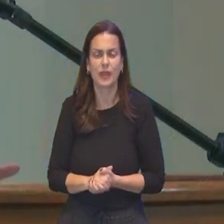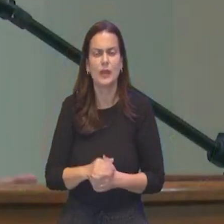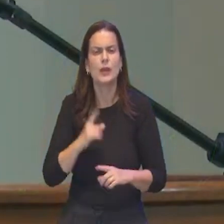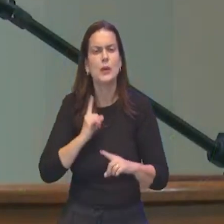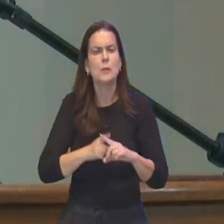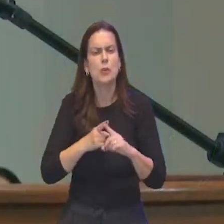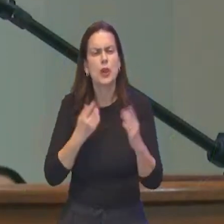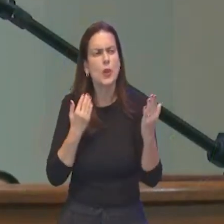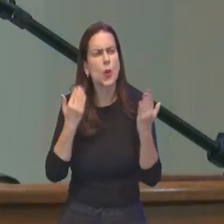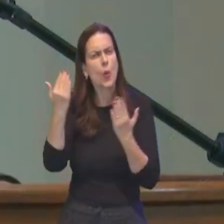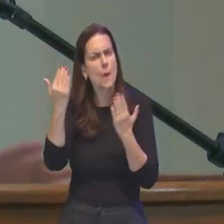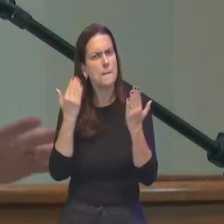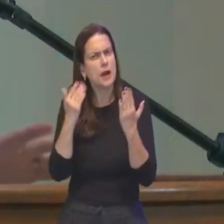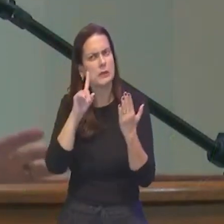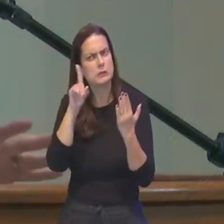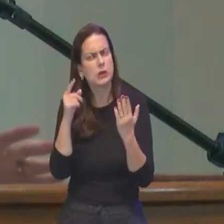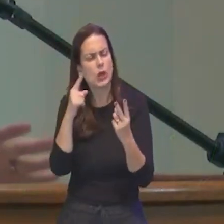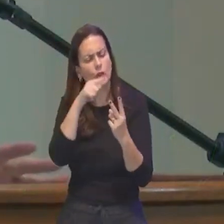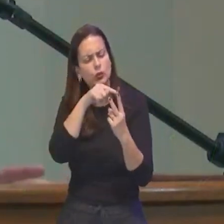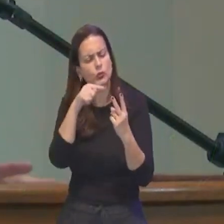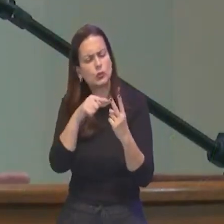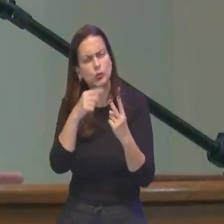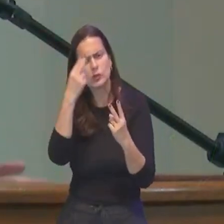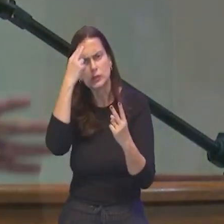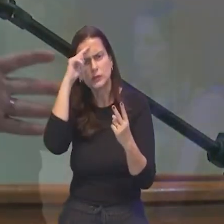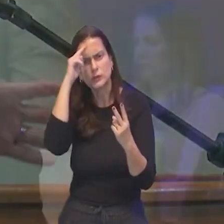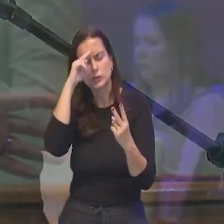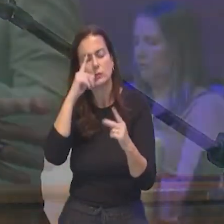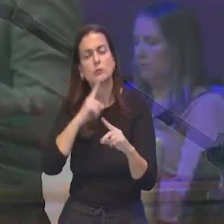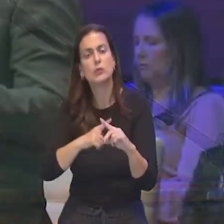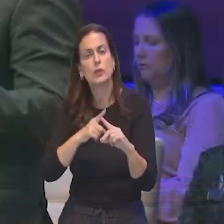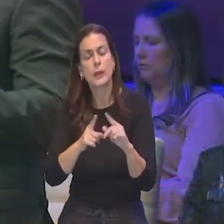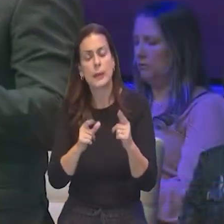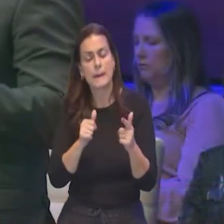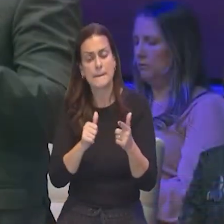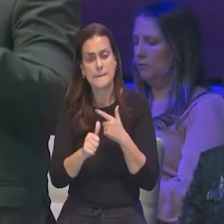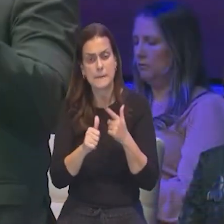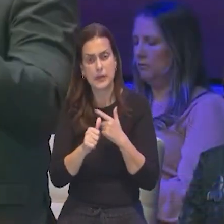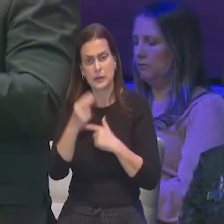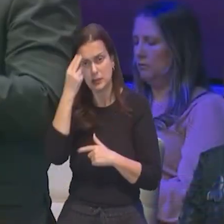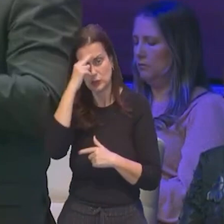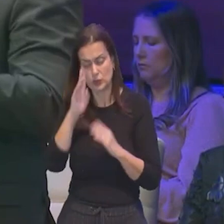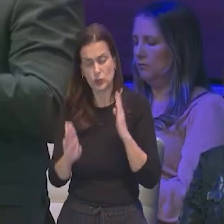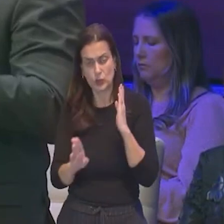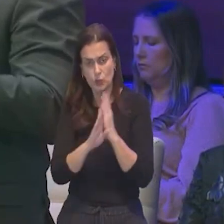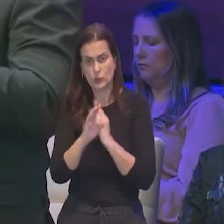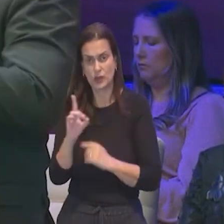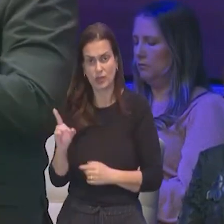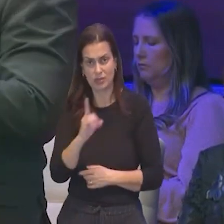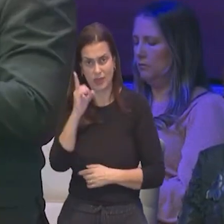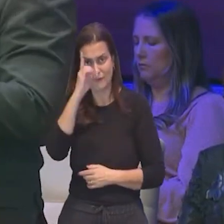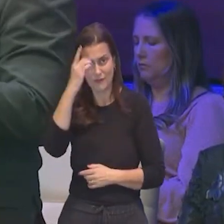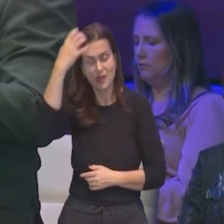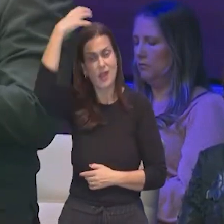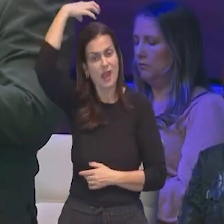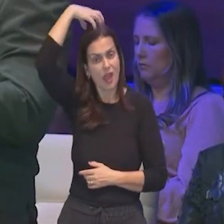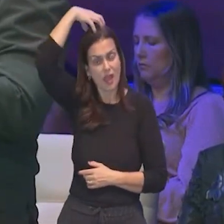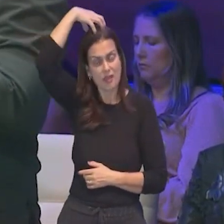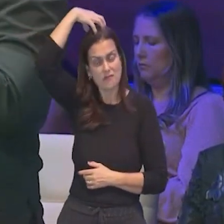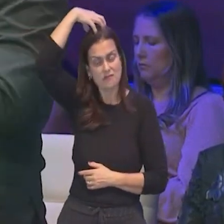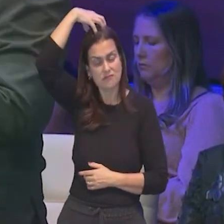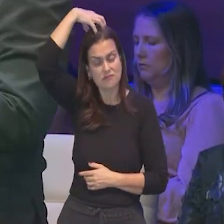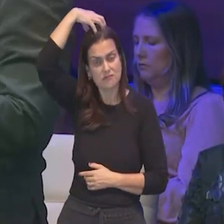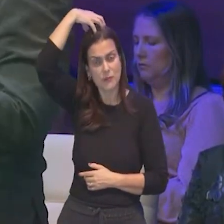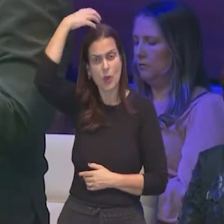um comparativo nessas 2 narrativas? Porque na primeira nós encontramos Davi, que é o rei, um